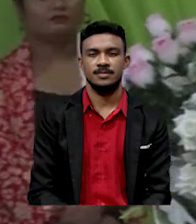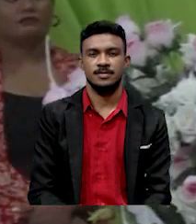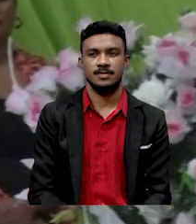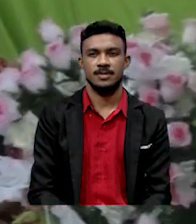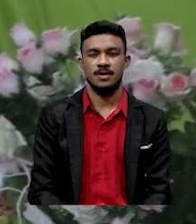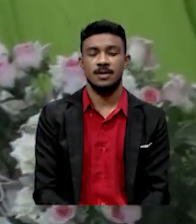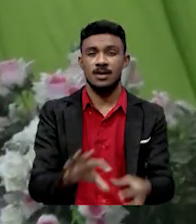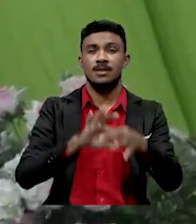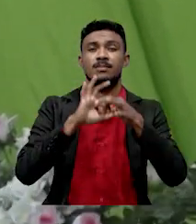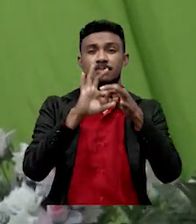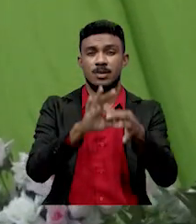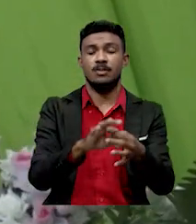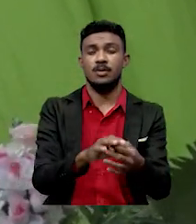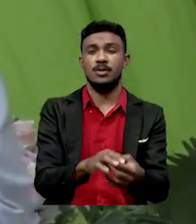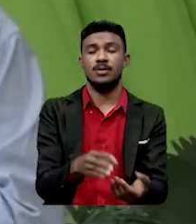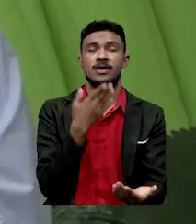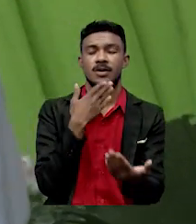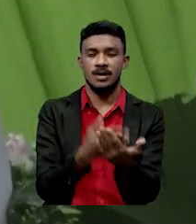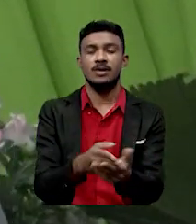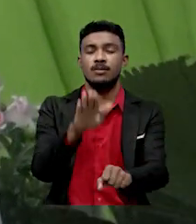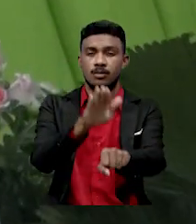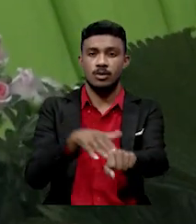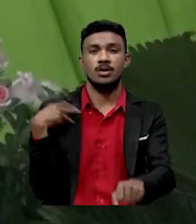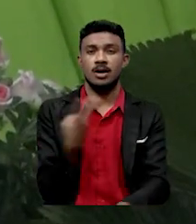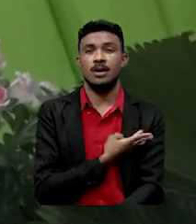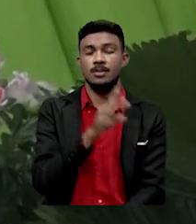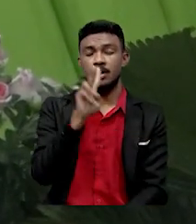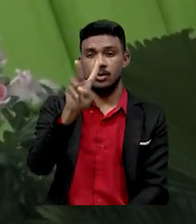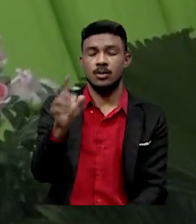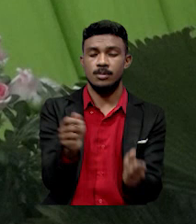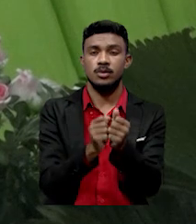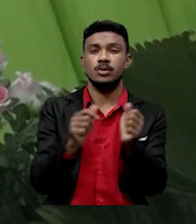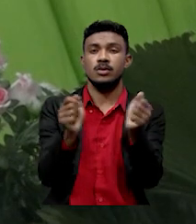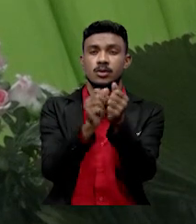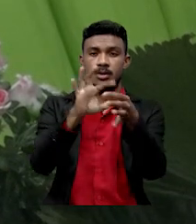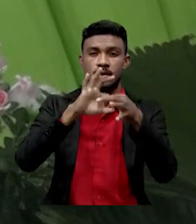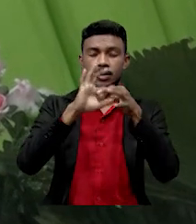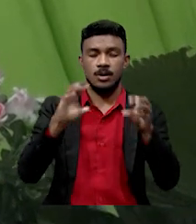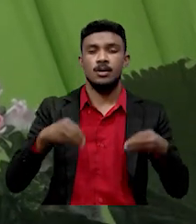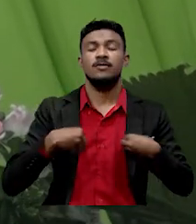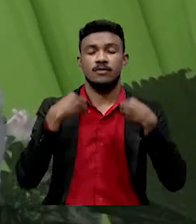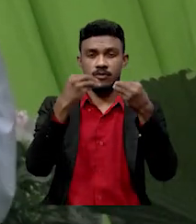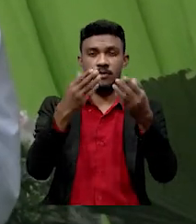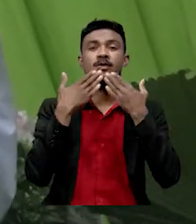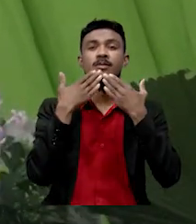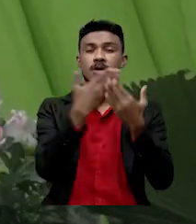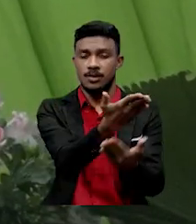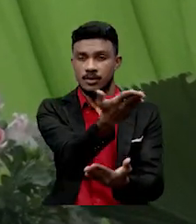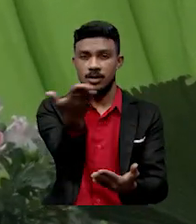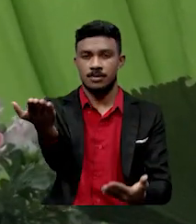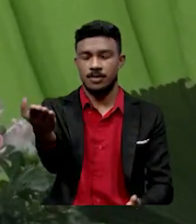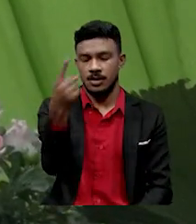Equipa de sucesso, Bolo Amnero Mai, é muito bom. Equipa de sucesso, a tua agradecimento também, o